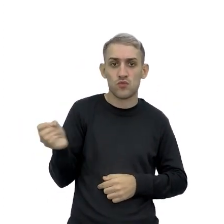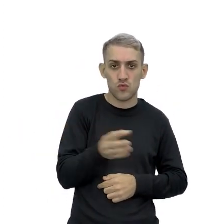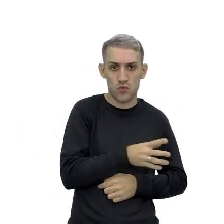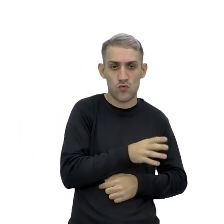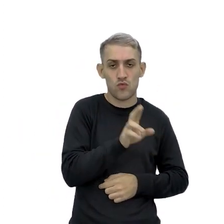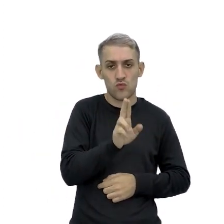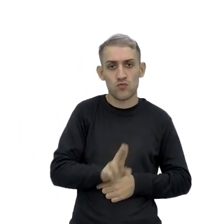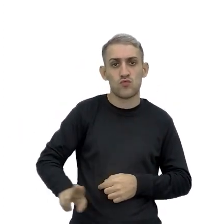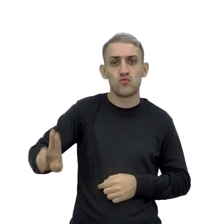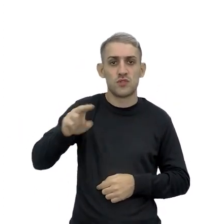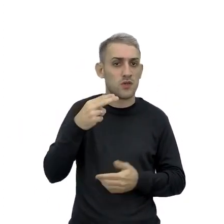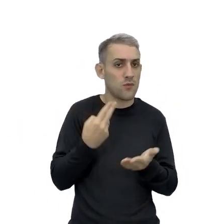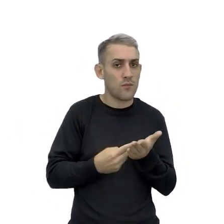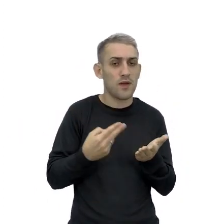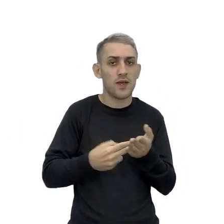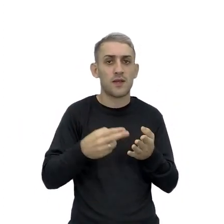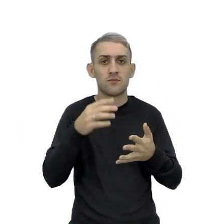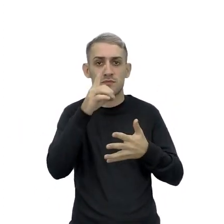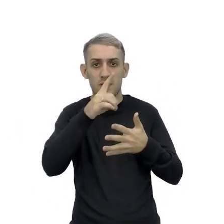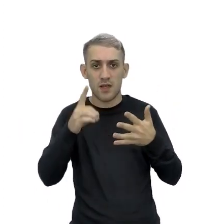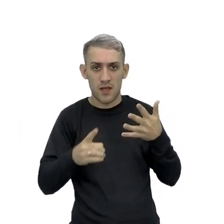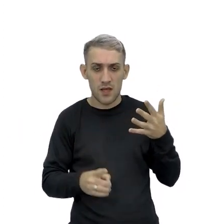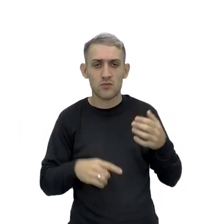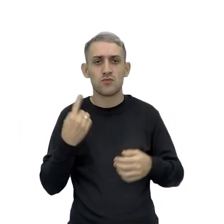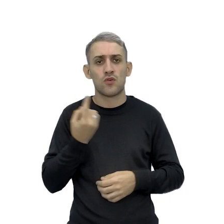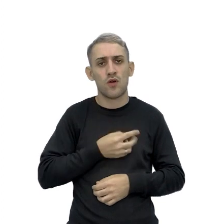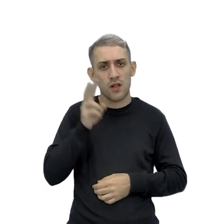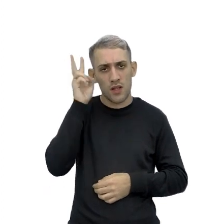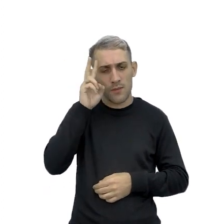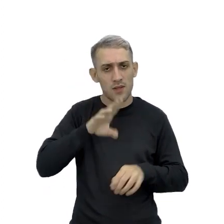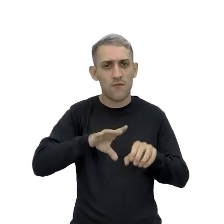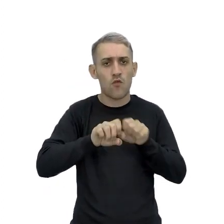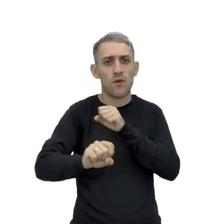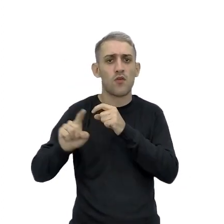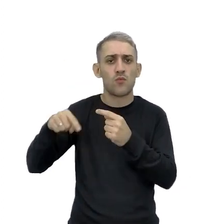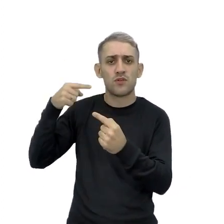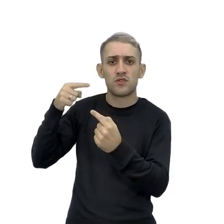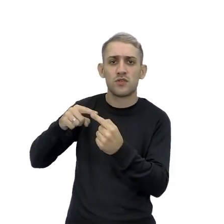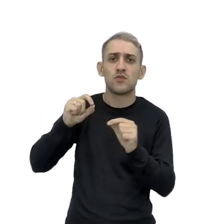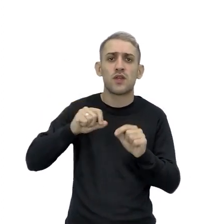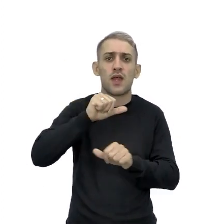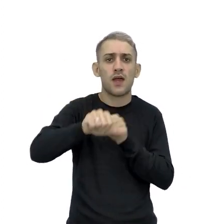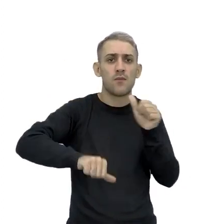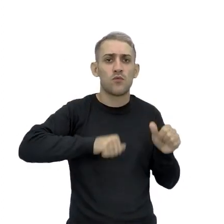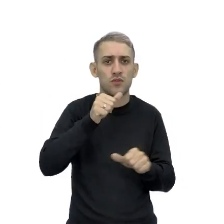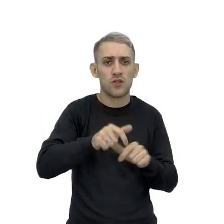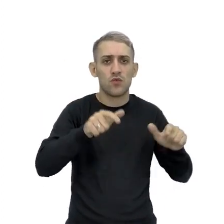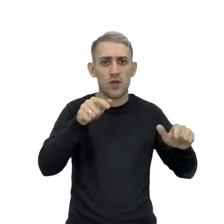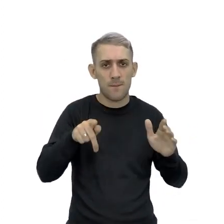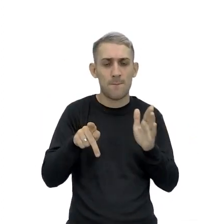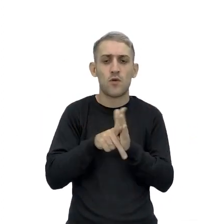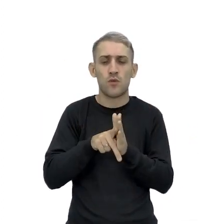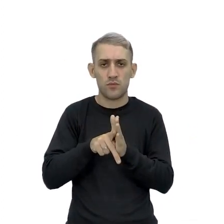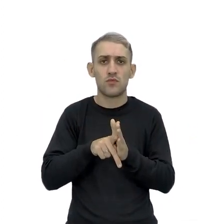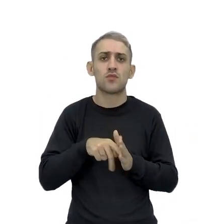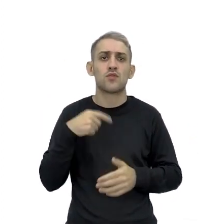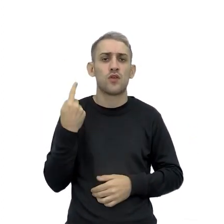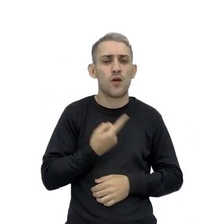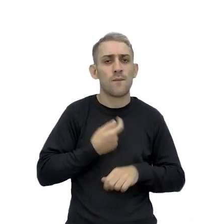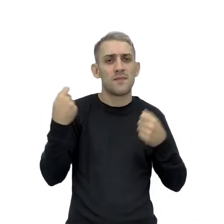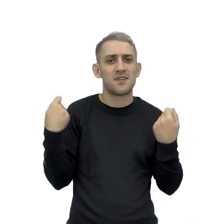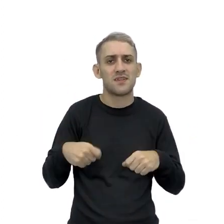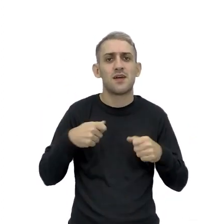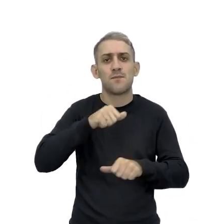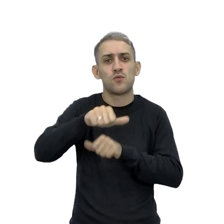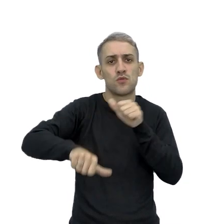desses mesmos dados, lembrando da nossa formação, que o objetivo é a mudança do lugar da incógnita. Então, você precisa modificar